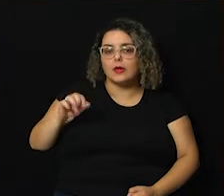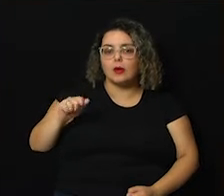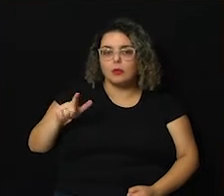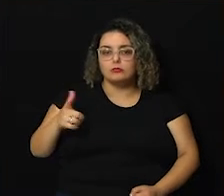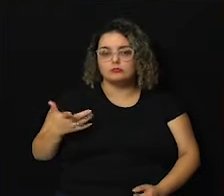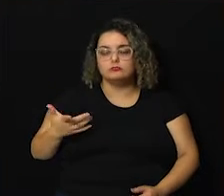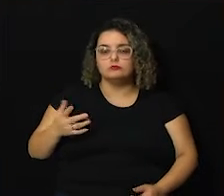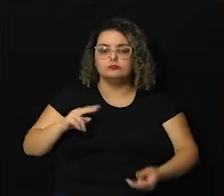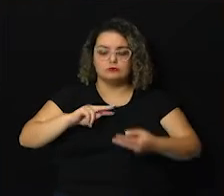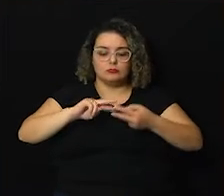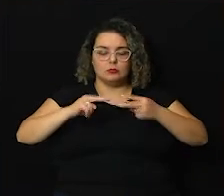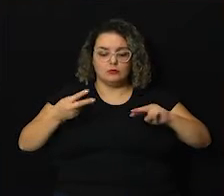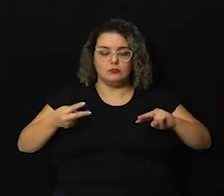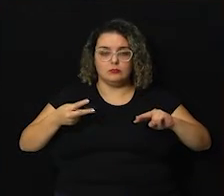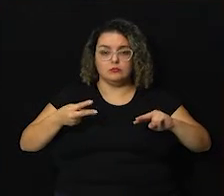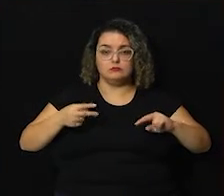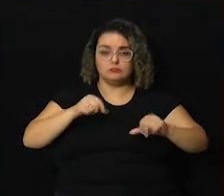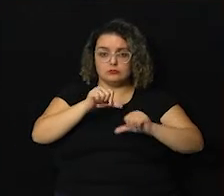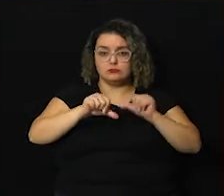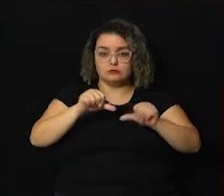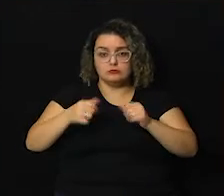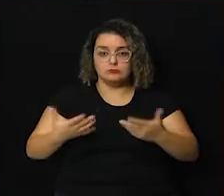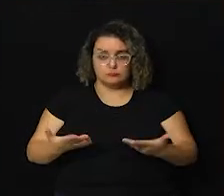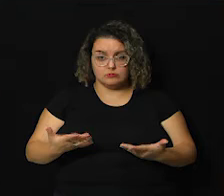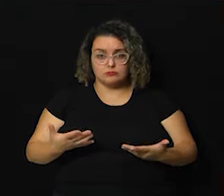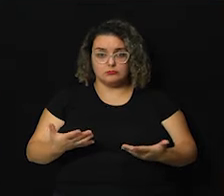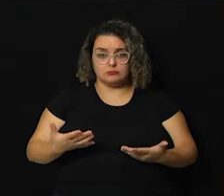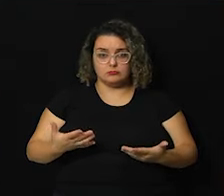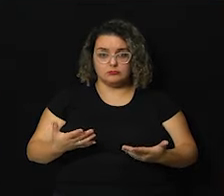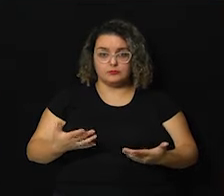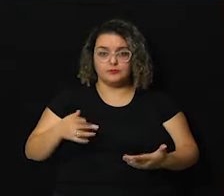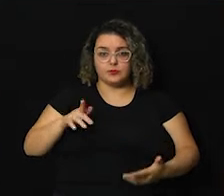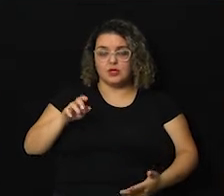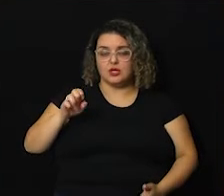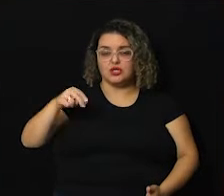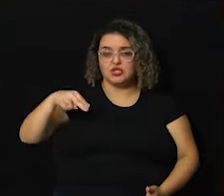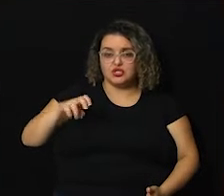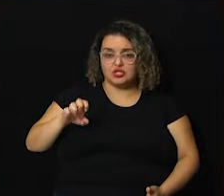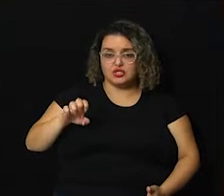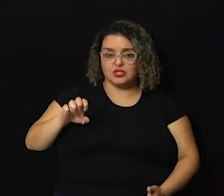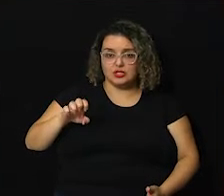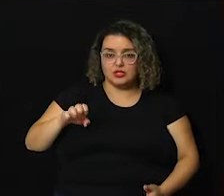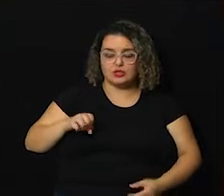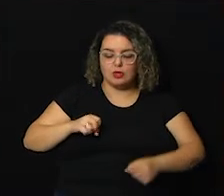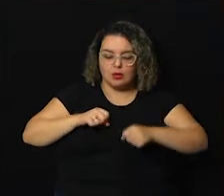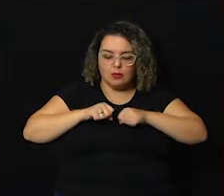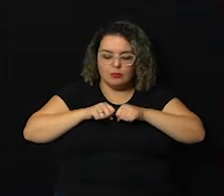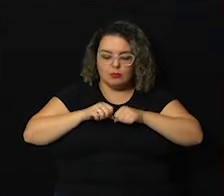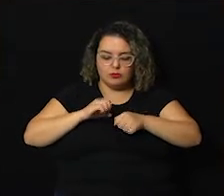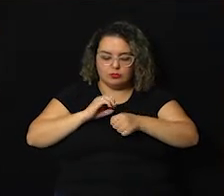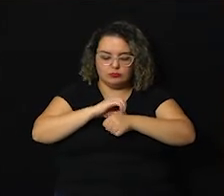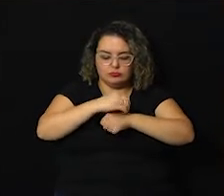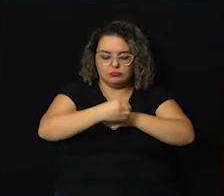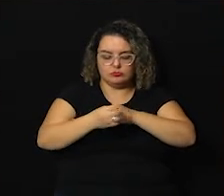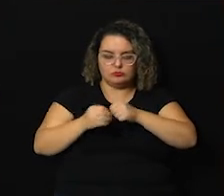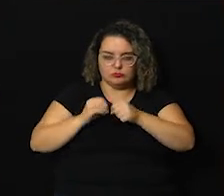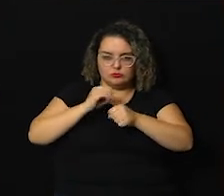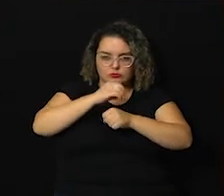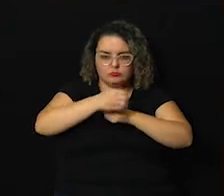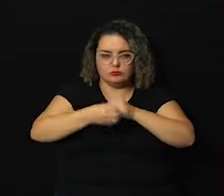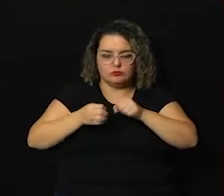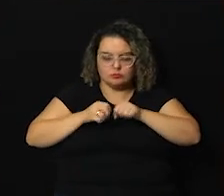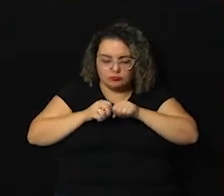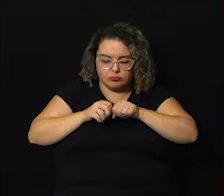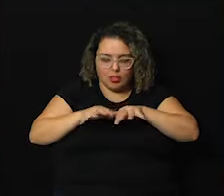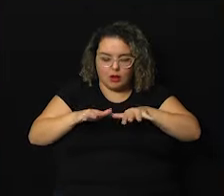uma deficiência genética, é uma mutação num gene, que é um gene promotor de proliferação celular, ele é um gene que promove